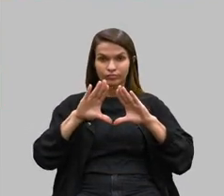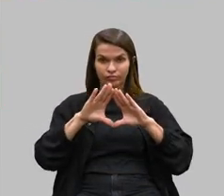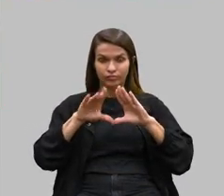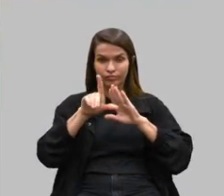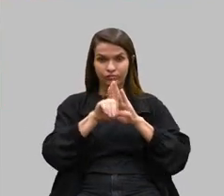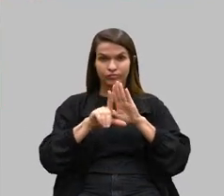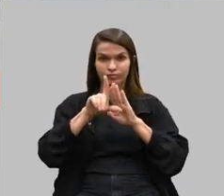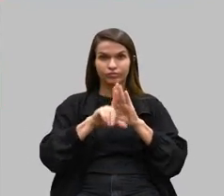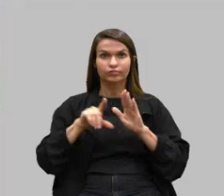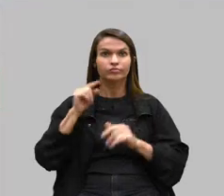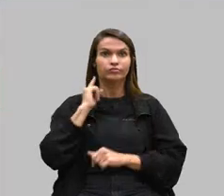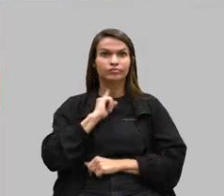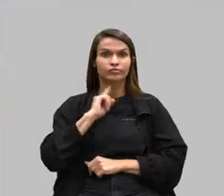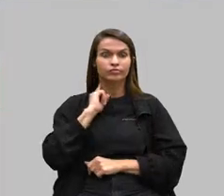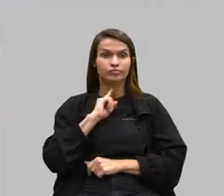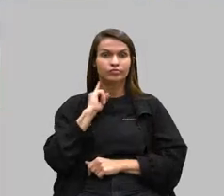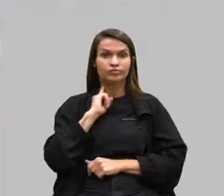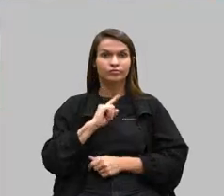Gerais